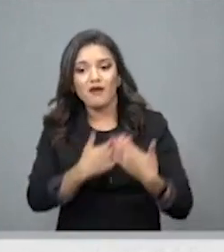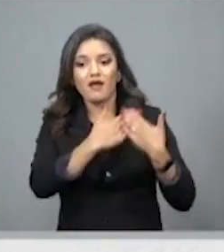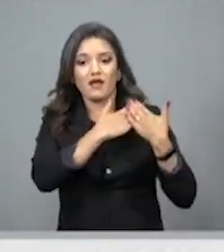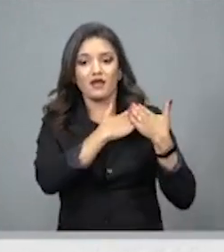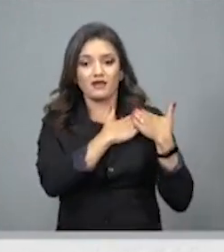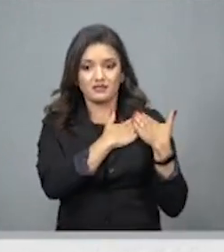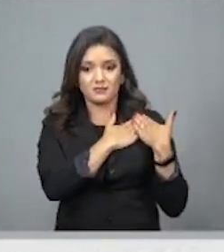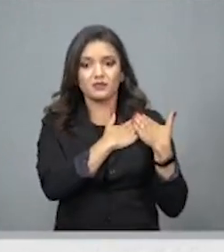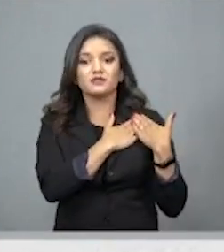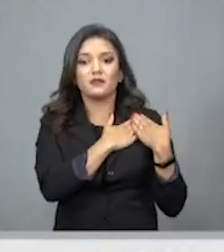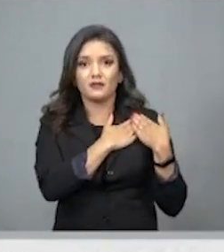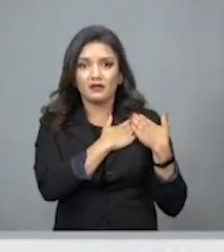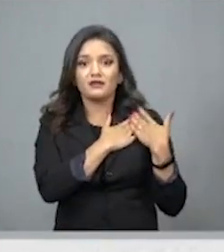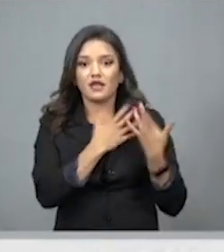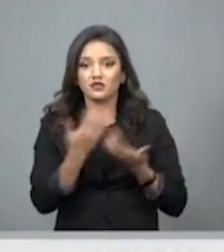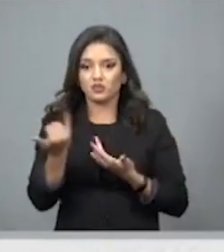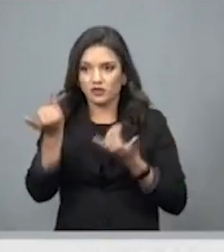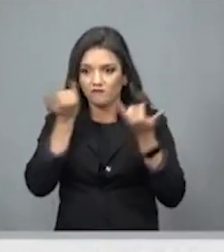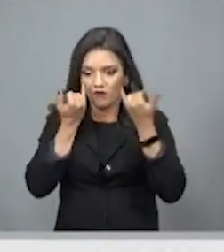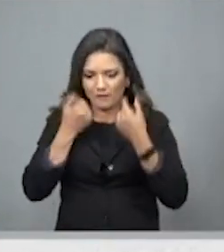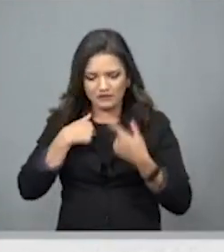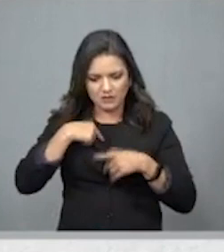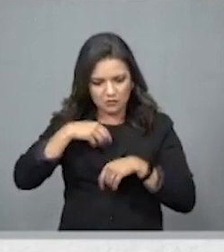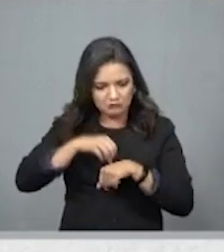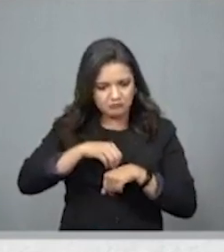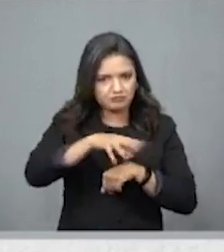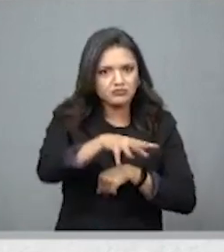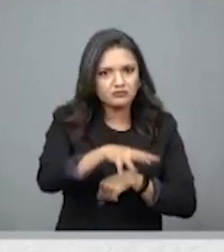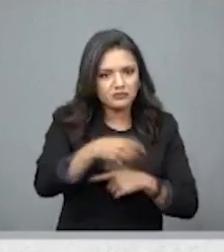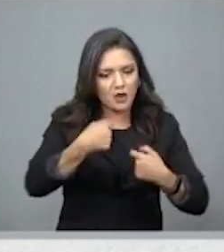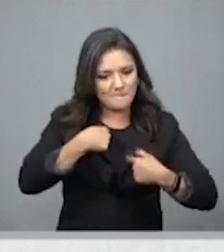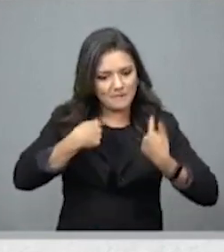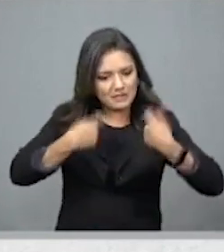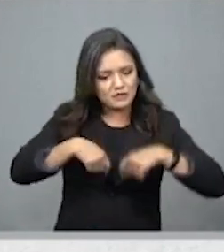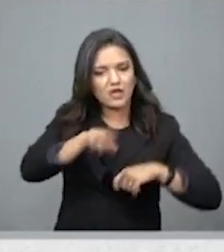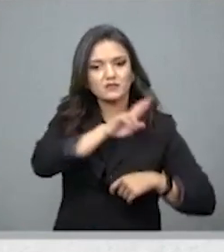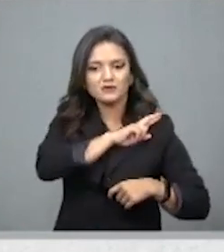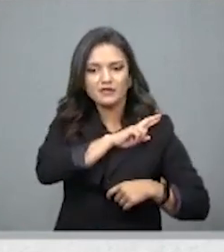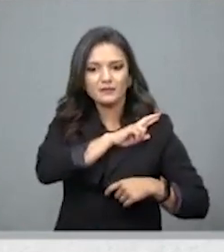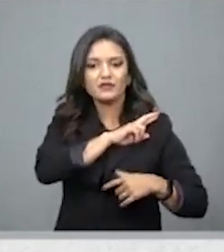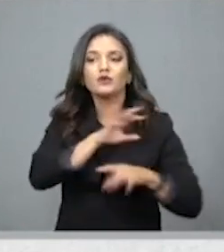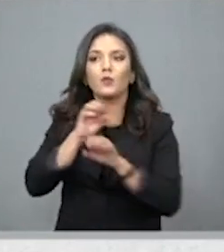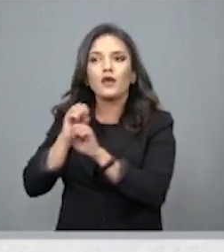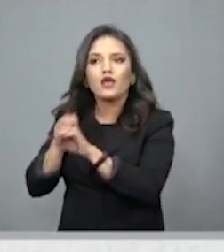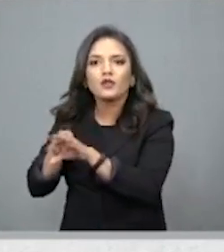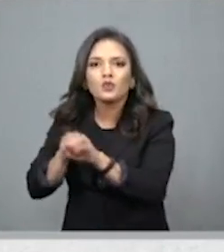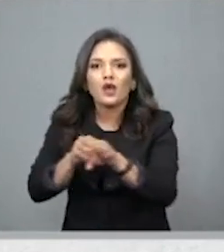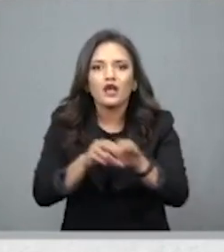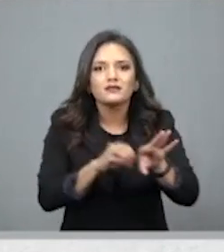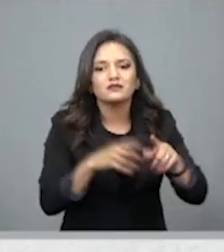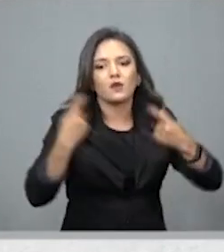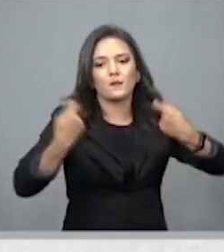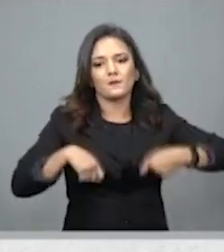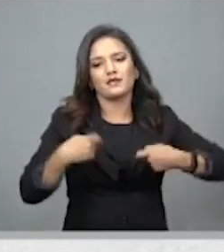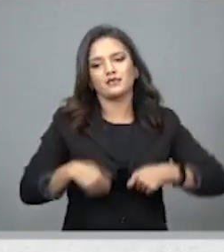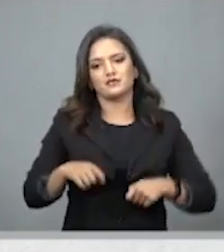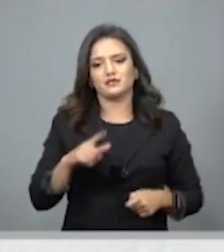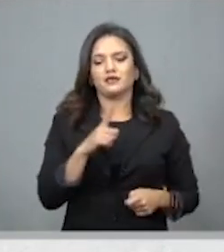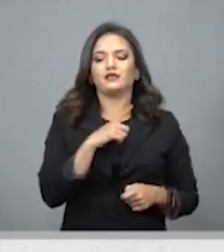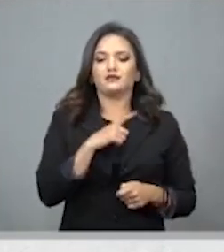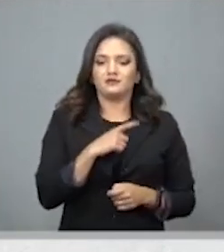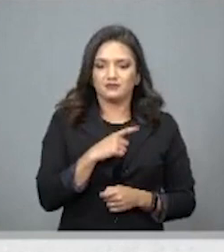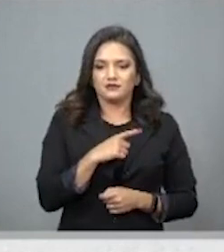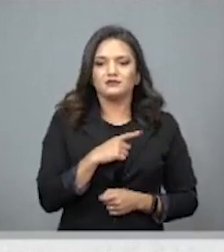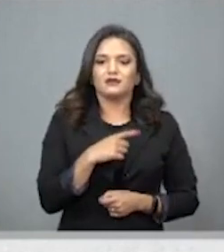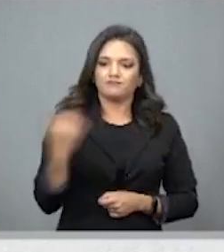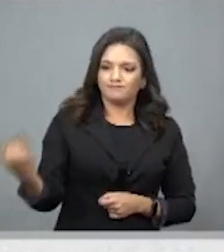quando repasse informações portanto a educação midiática como a educação em geral é na vida